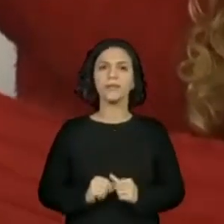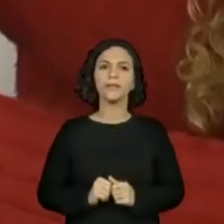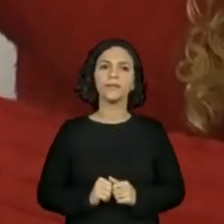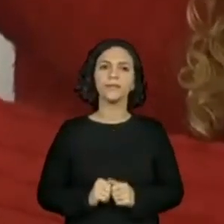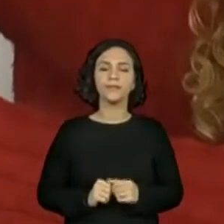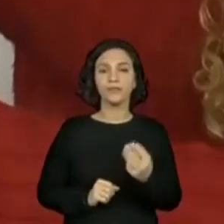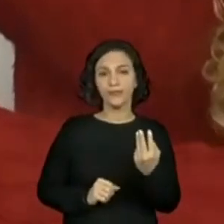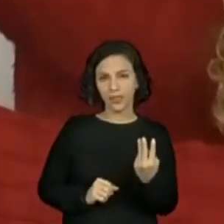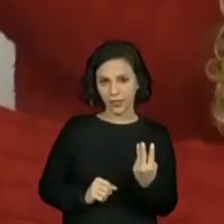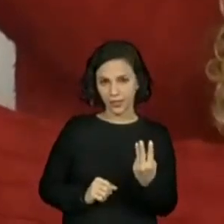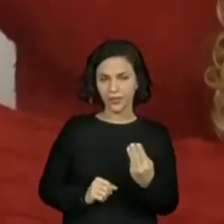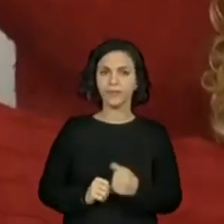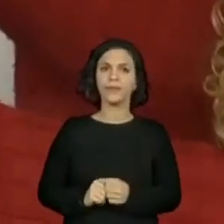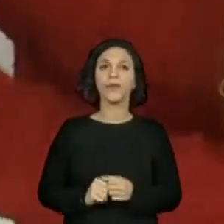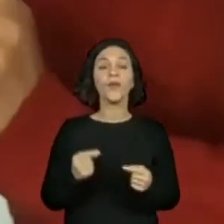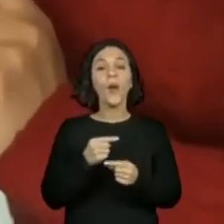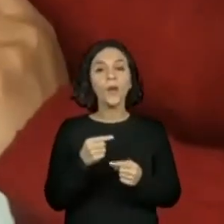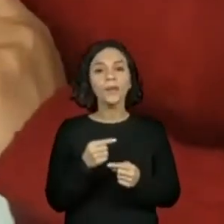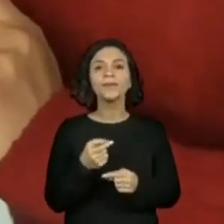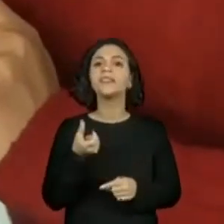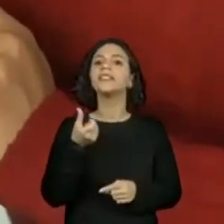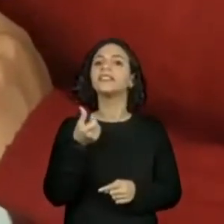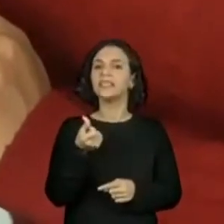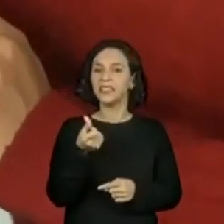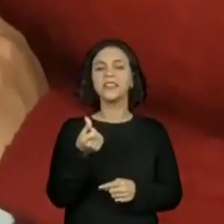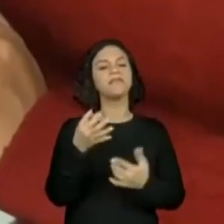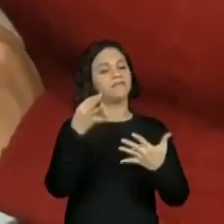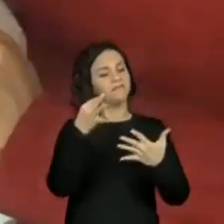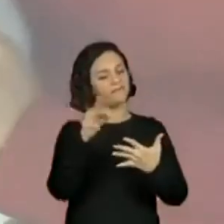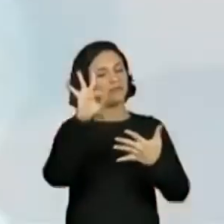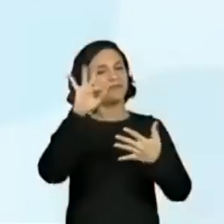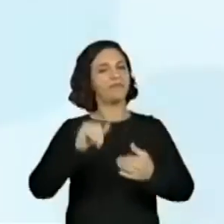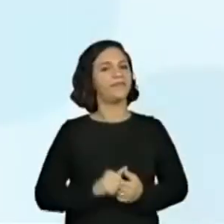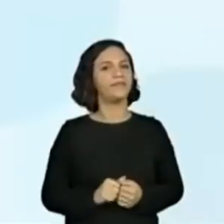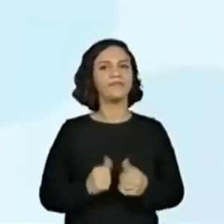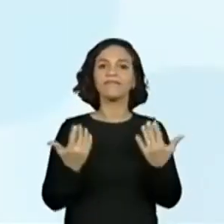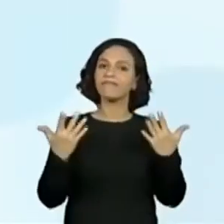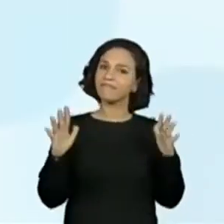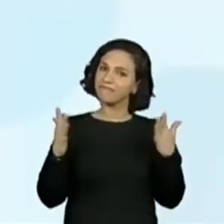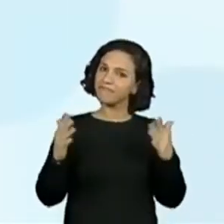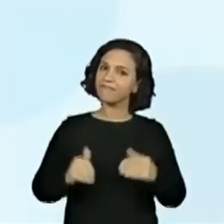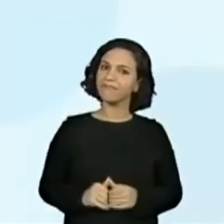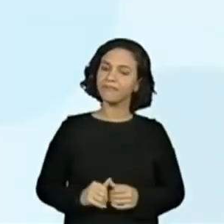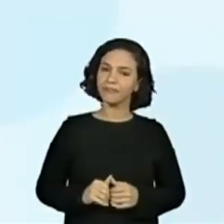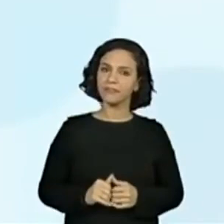Mais 3 é igual a 6. Muito bom.